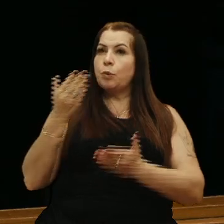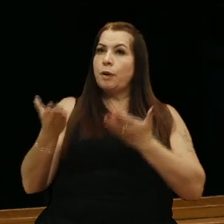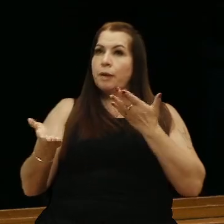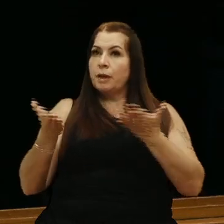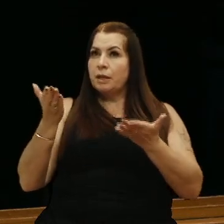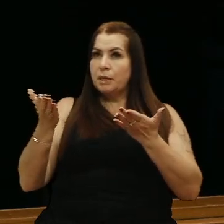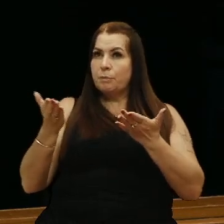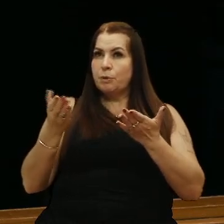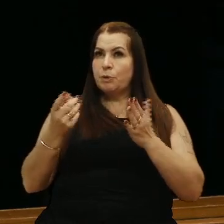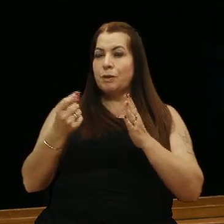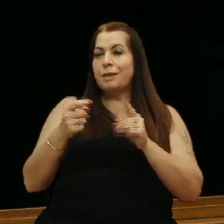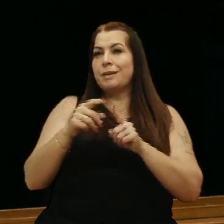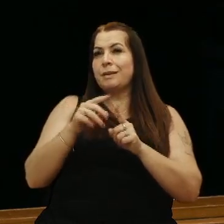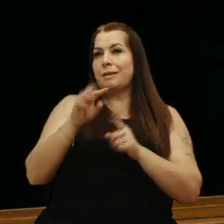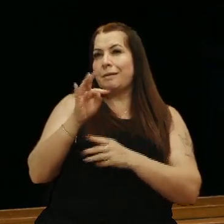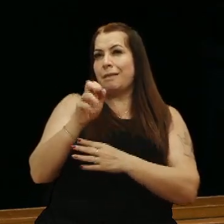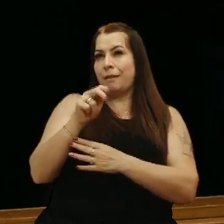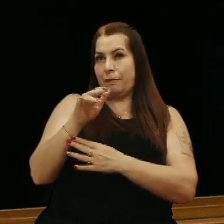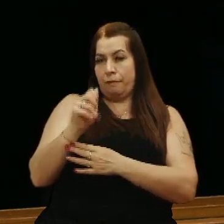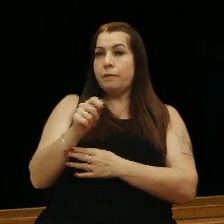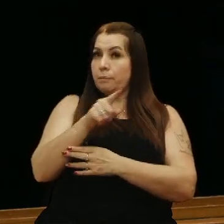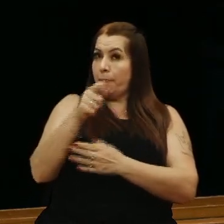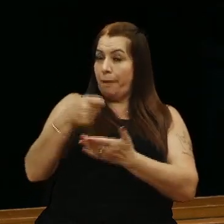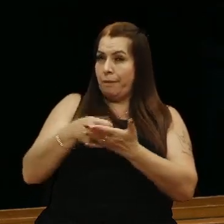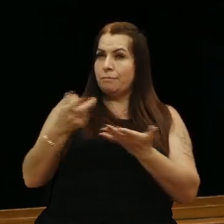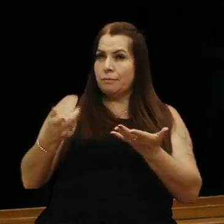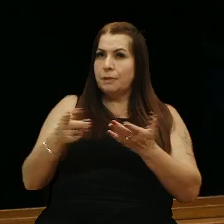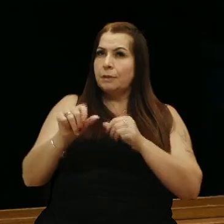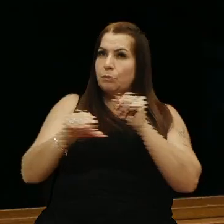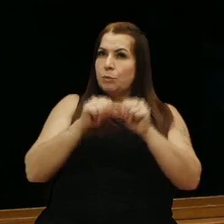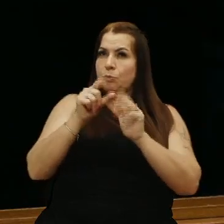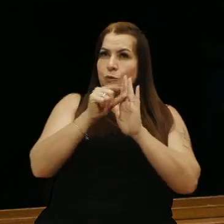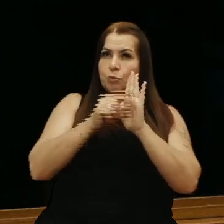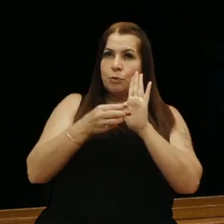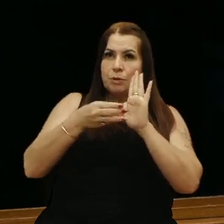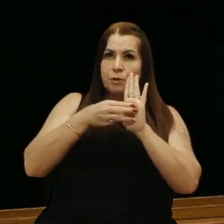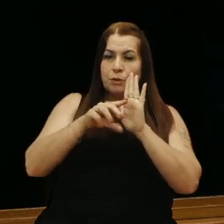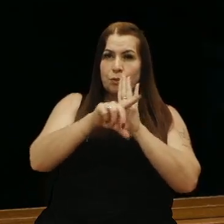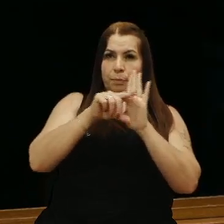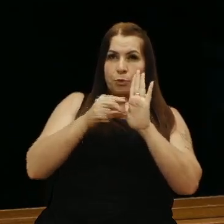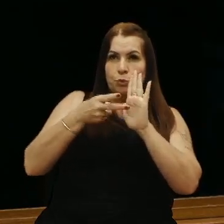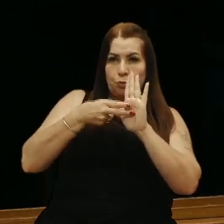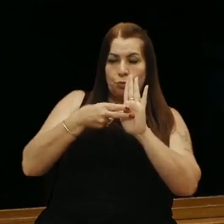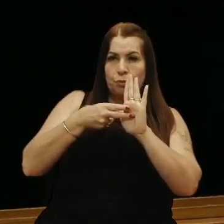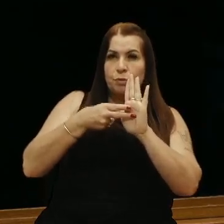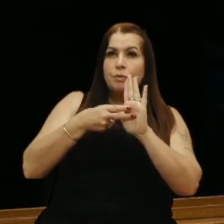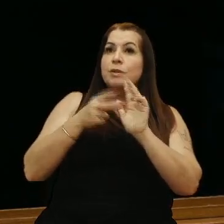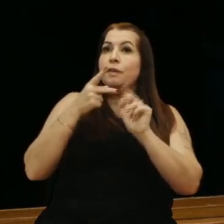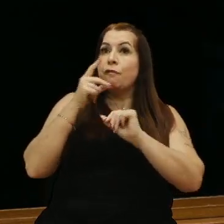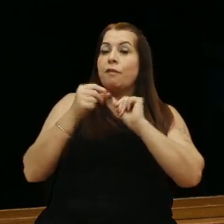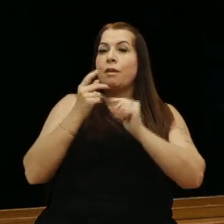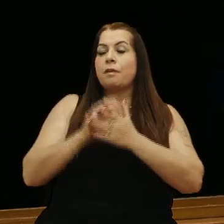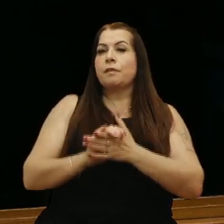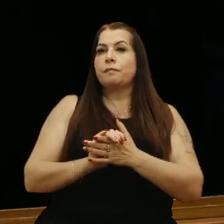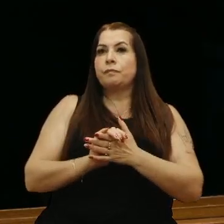equilíbrio tarifário e alteramos o artigo 3º do capítulo 2, que